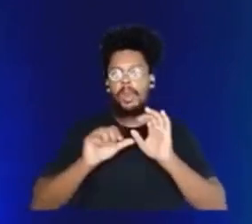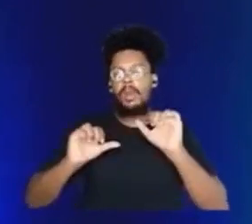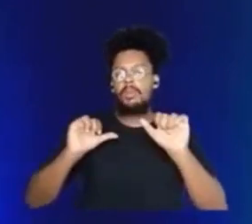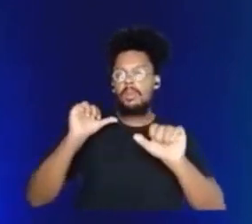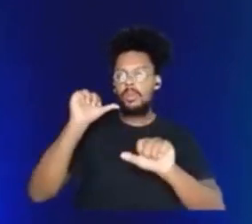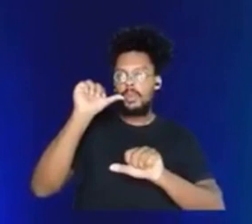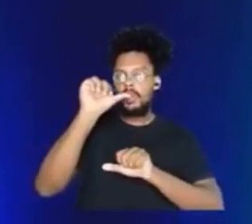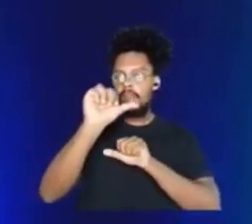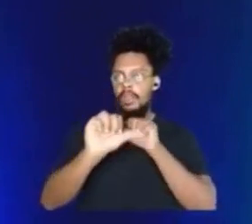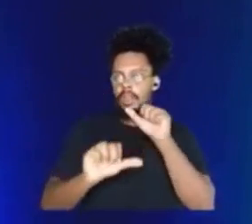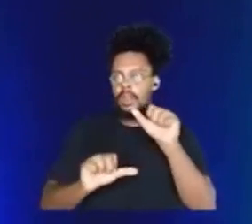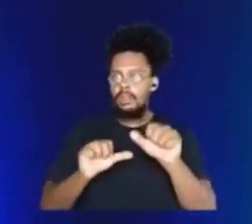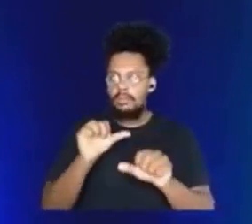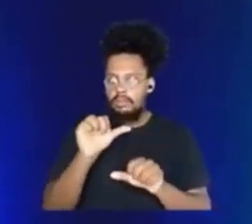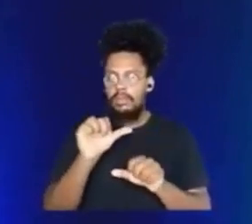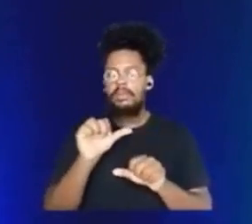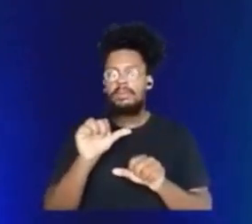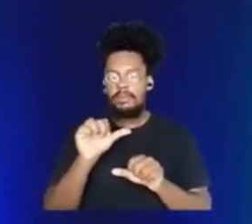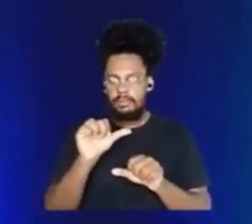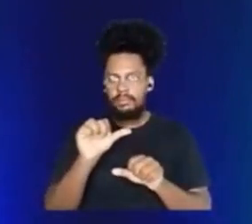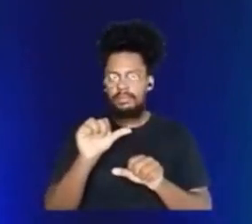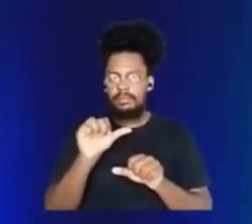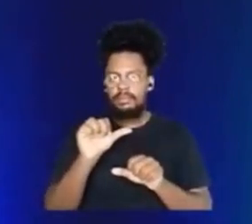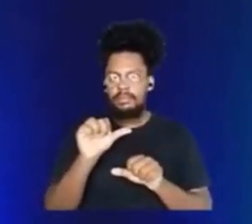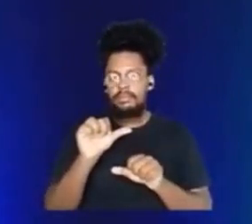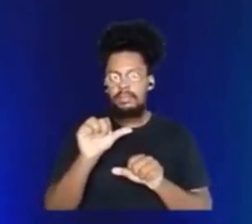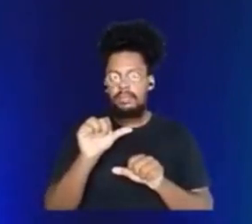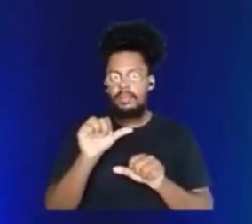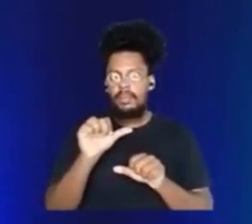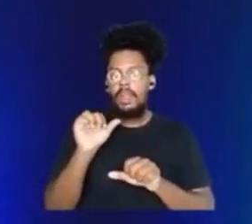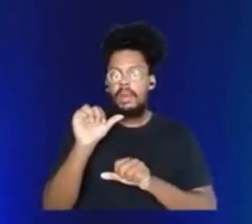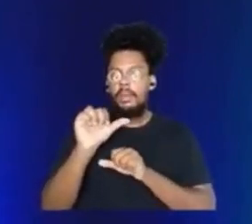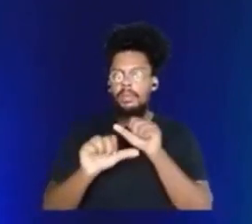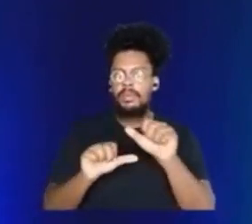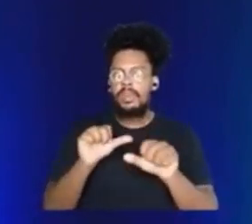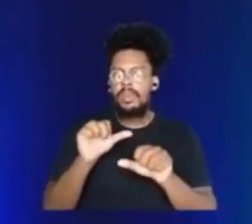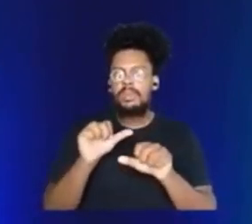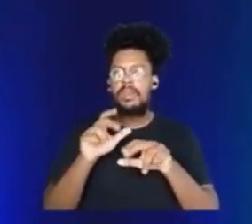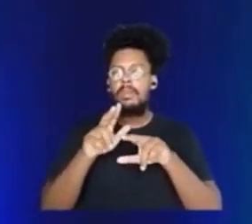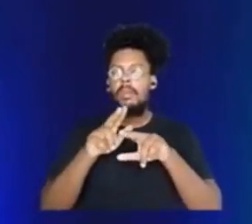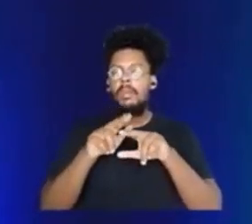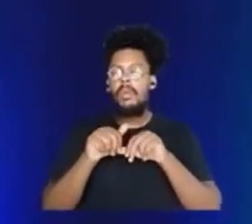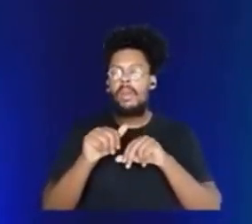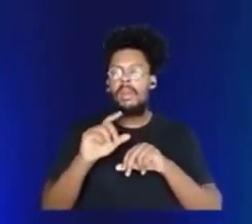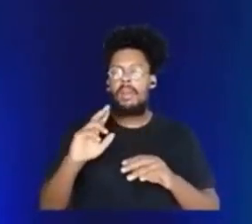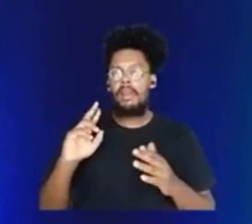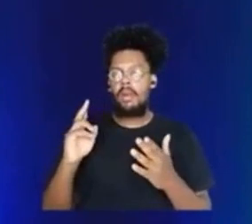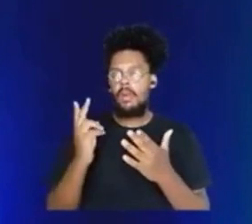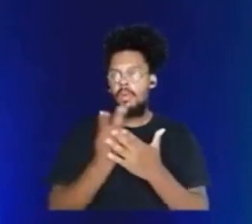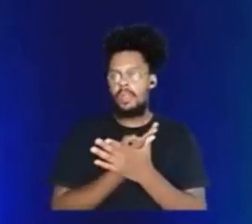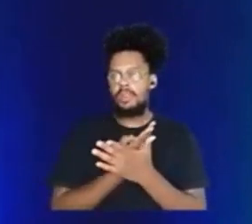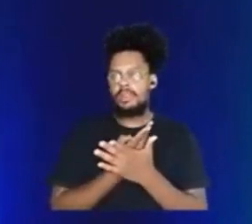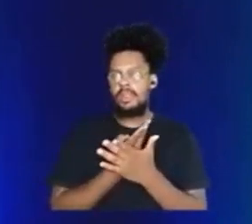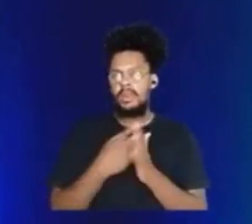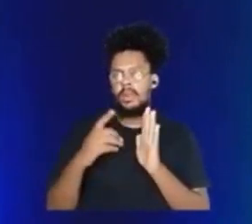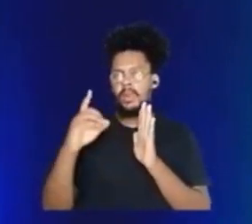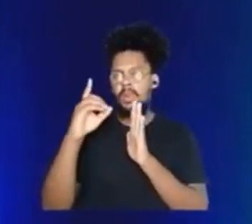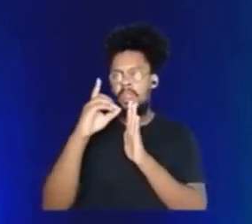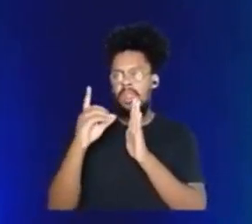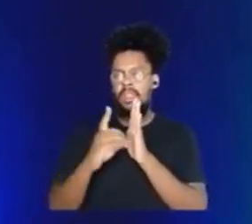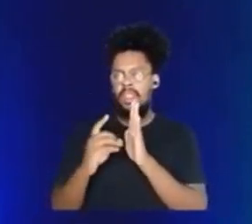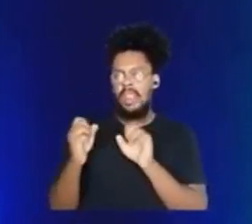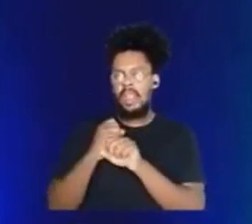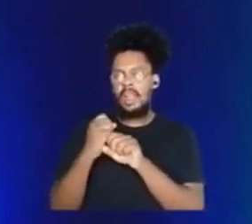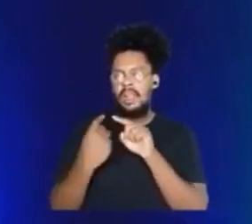certa medida, ela é inexorável por conta do processo que aconteceu nas últimas décadas, de fortalecimento das redes sociais